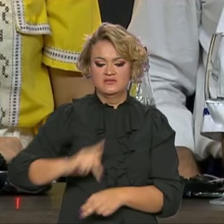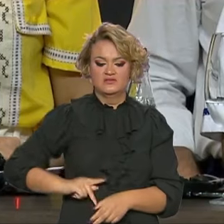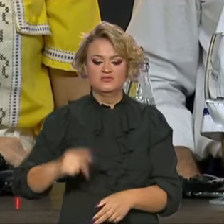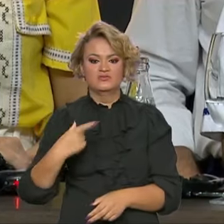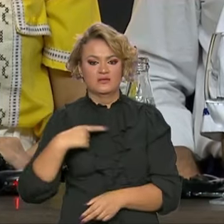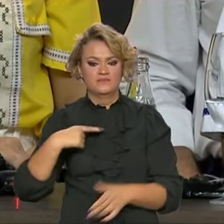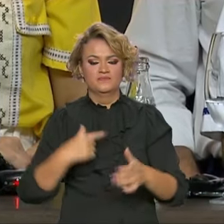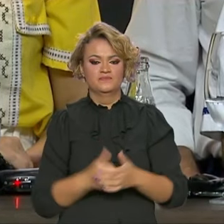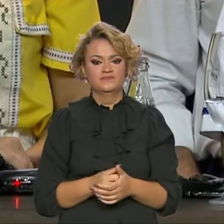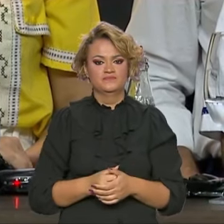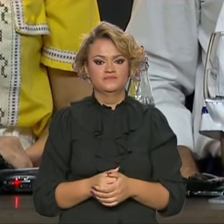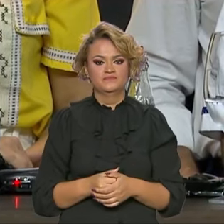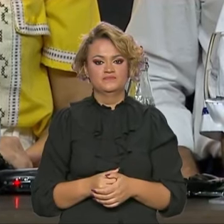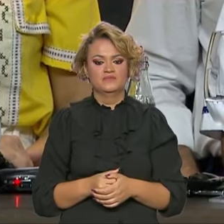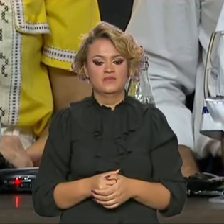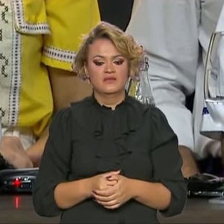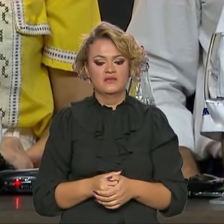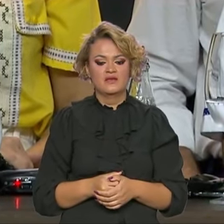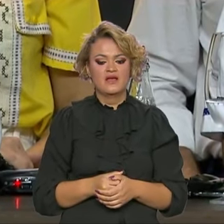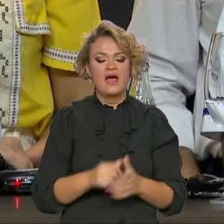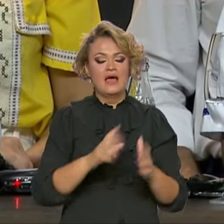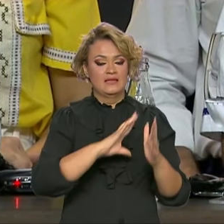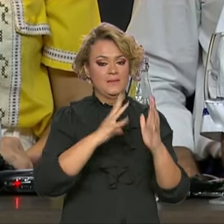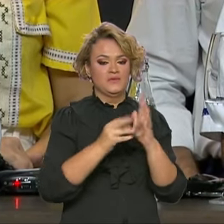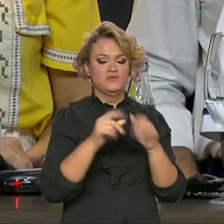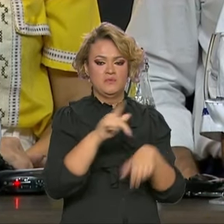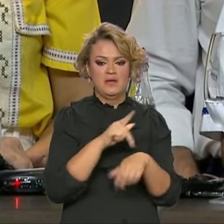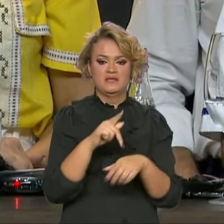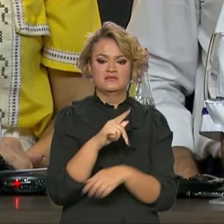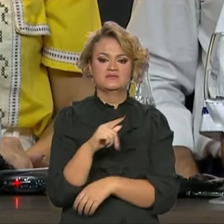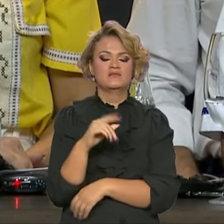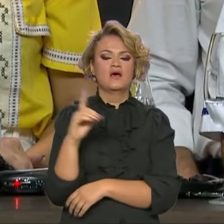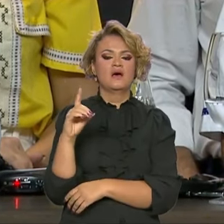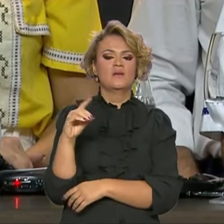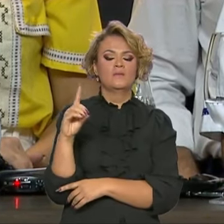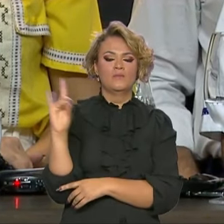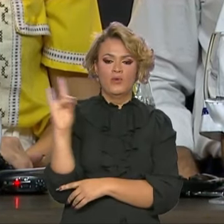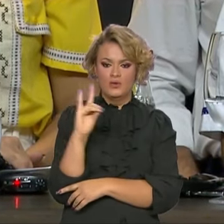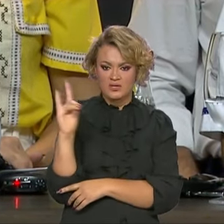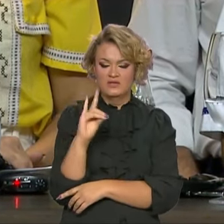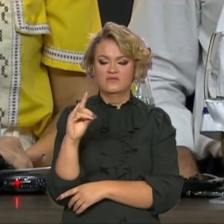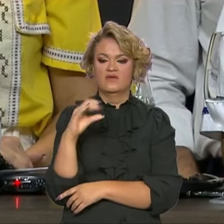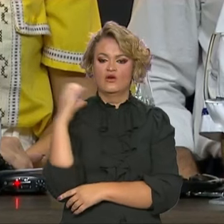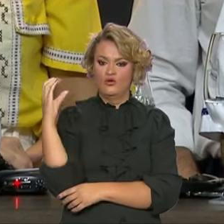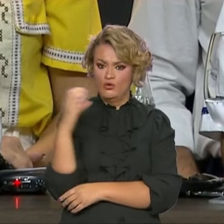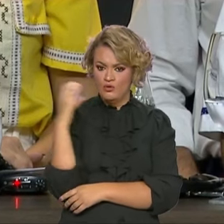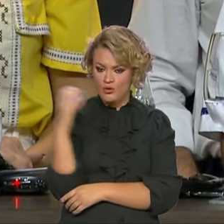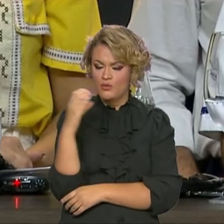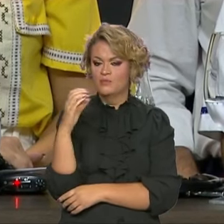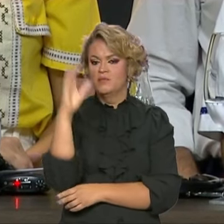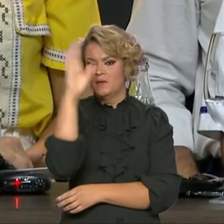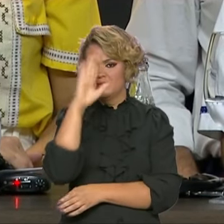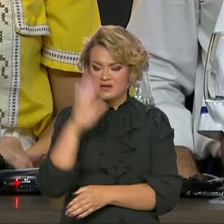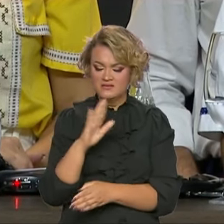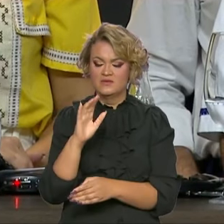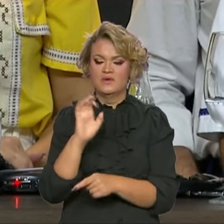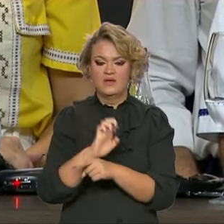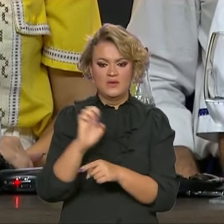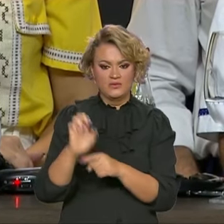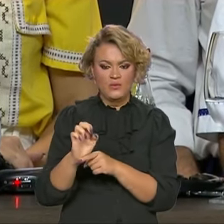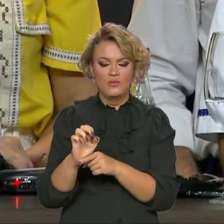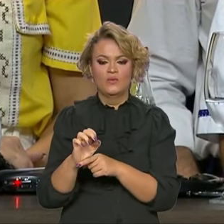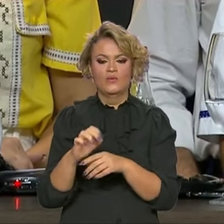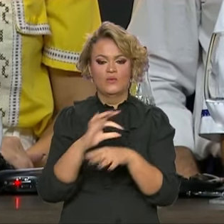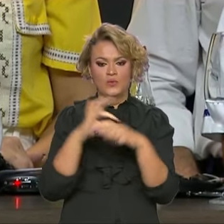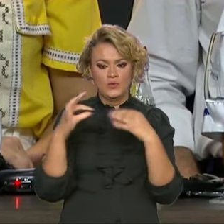Seção as Amazônias da Bolívia, do Brasil, da Colômbia, do Equador, da